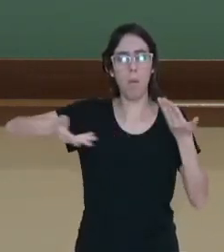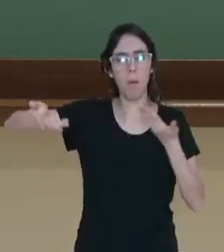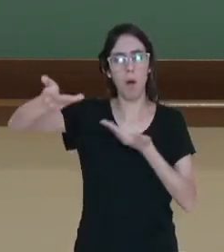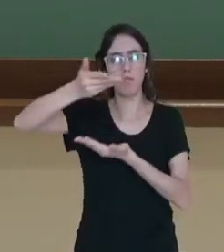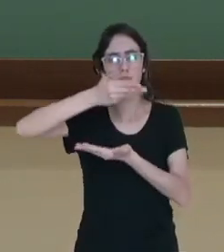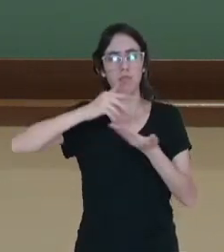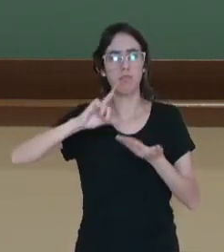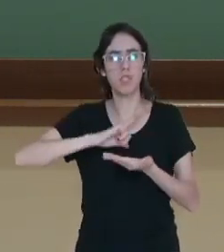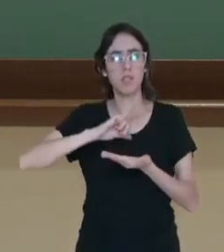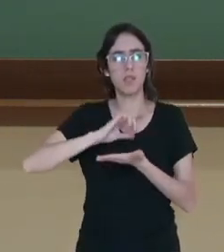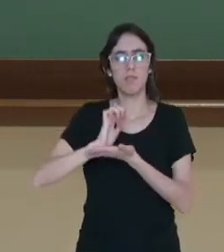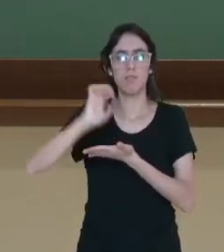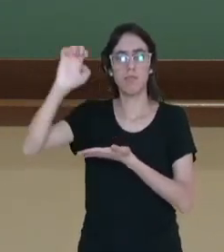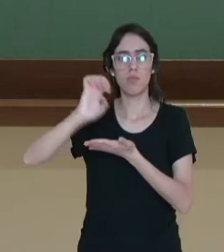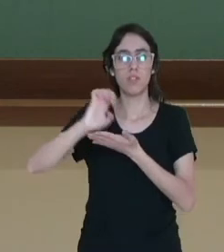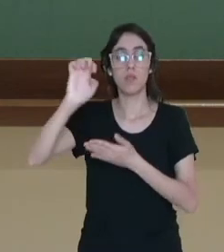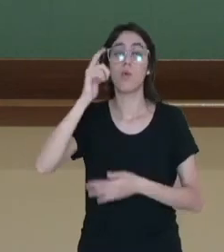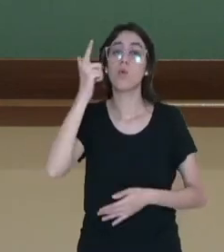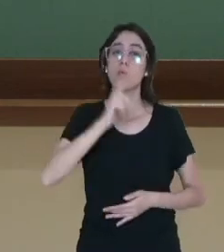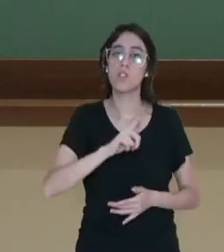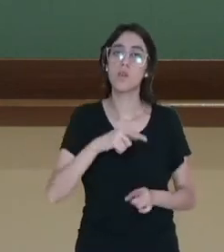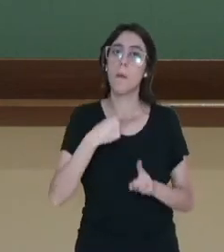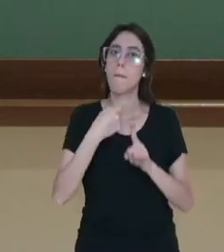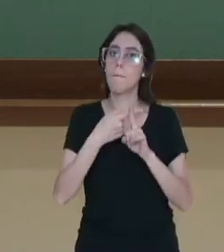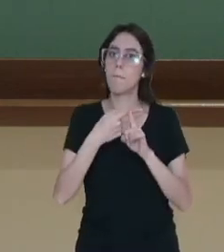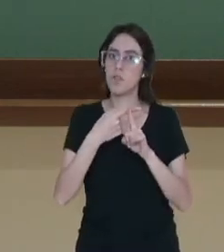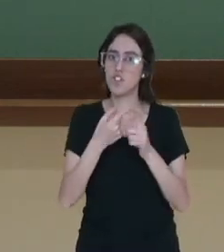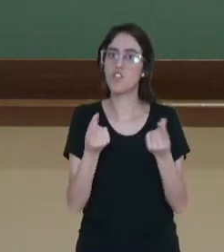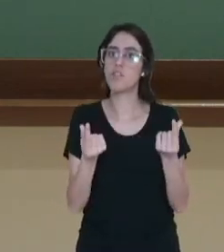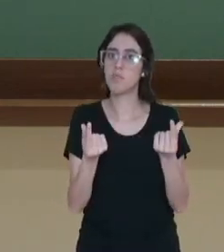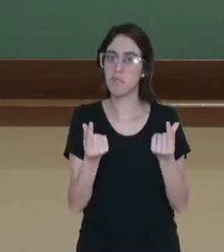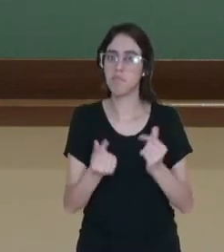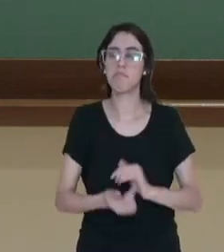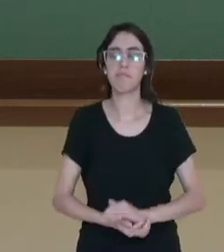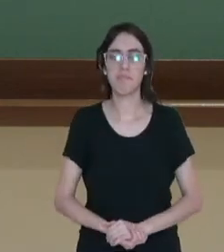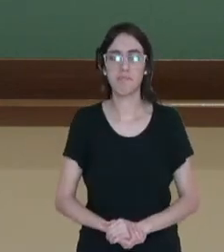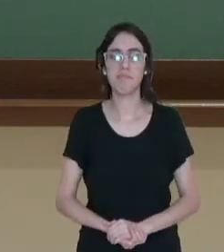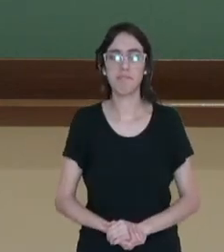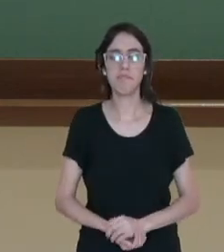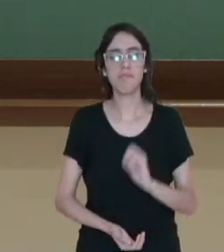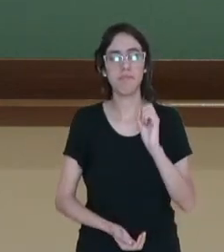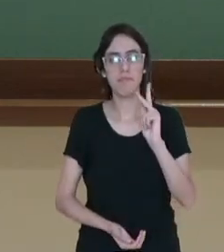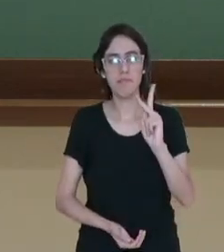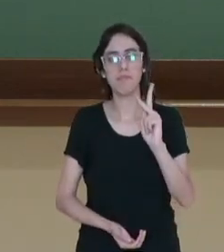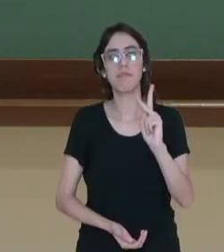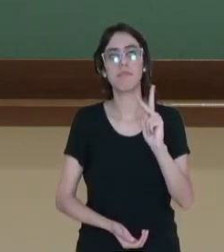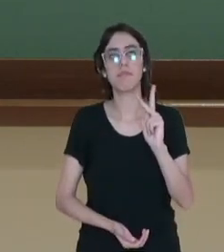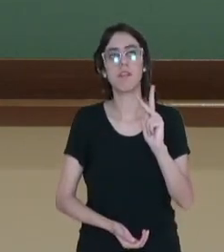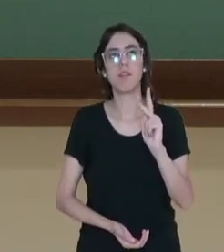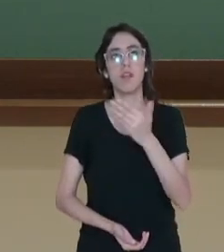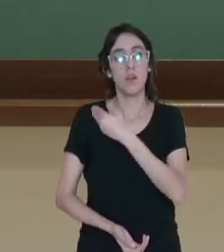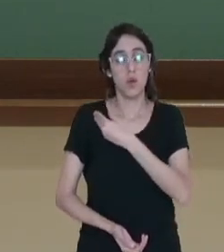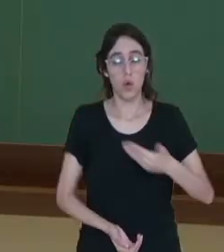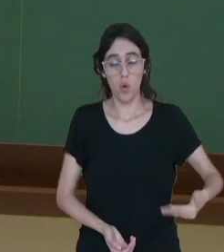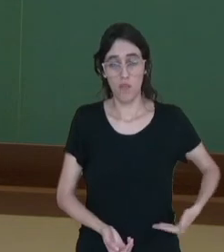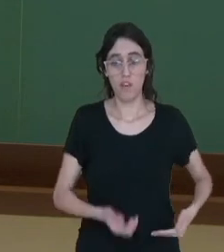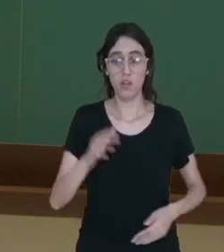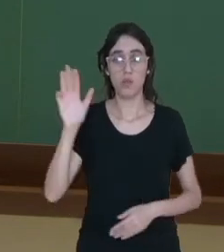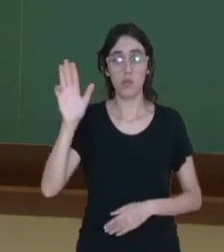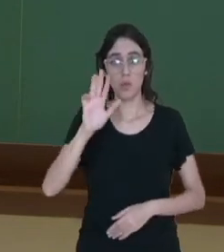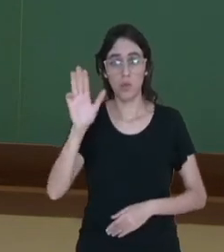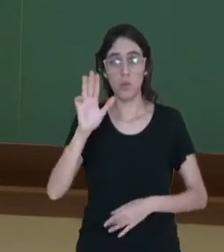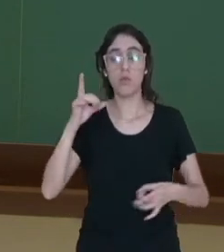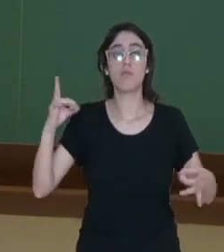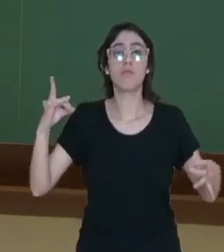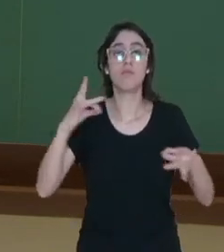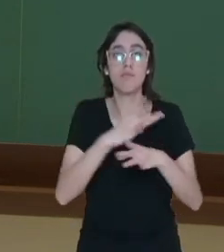exportações, conseguiu saldos positivos na balança comercial. Finalizando o governo de Lula, ao